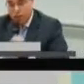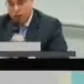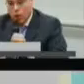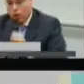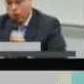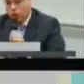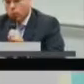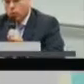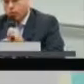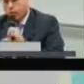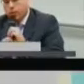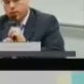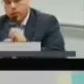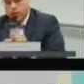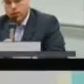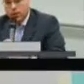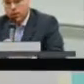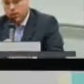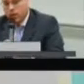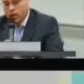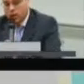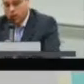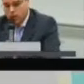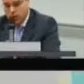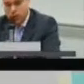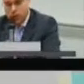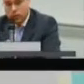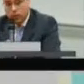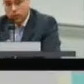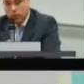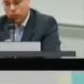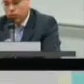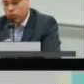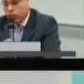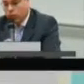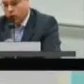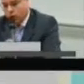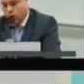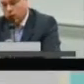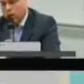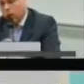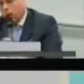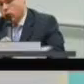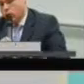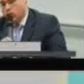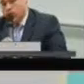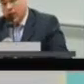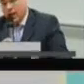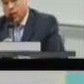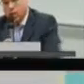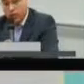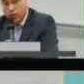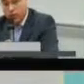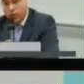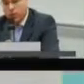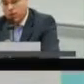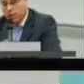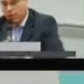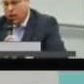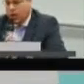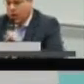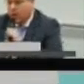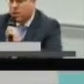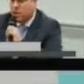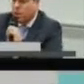debrucem em cima dessa prioridade. Não tem como nós estarmos alguns anos para expandir o serviço de radioterapia e